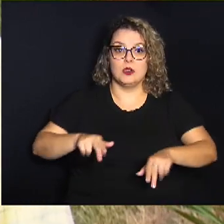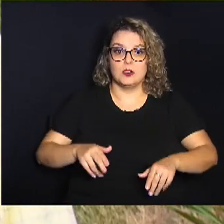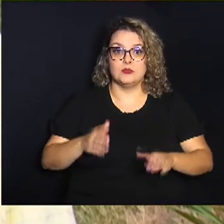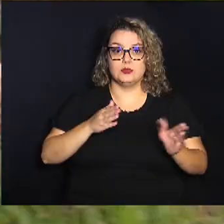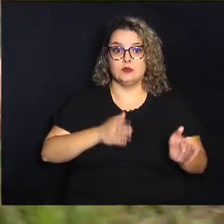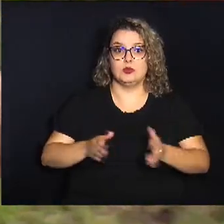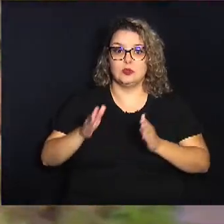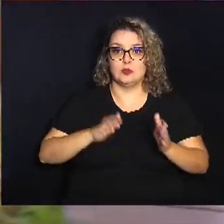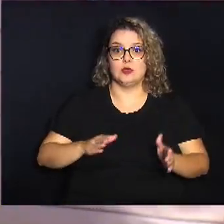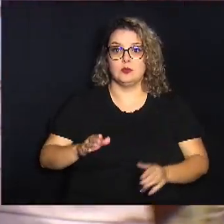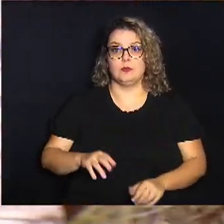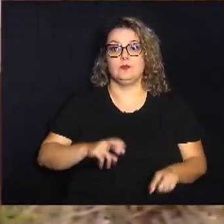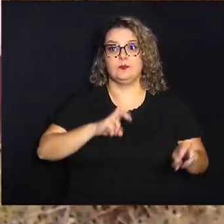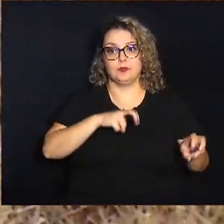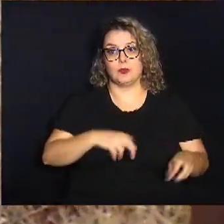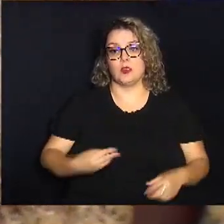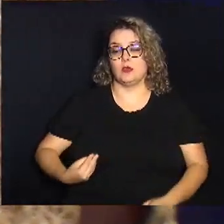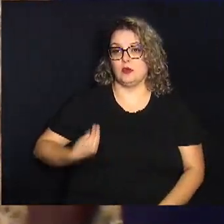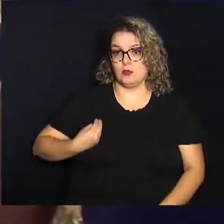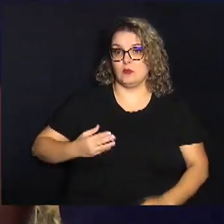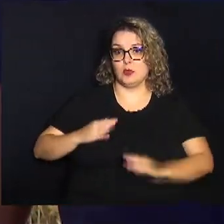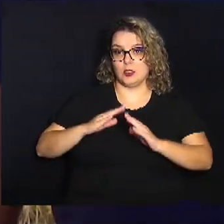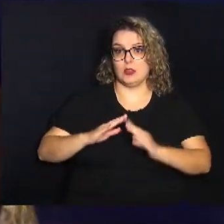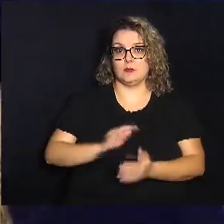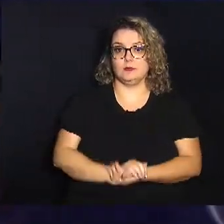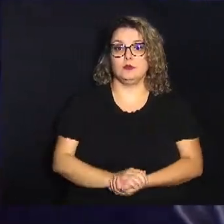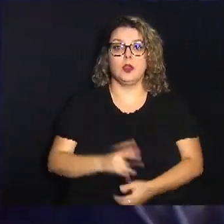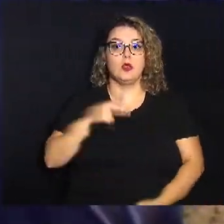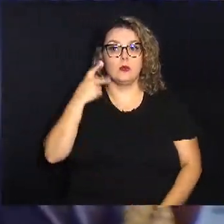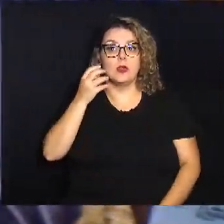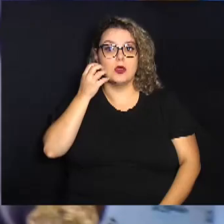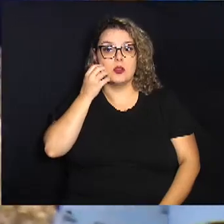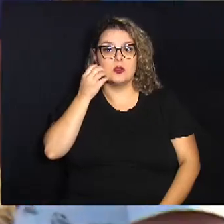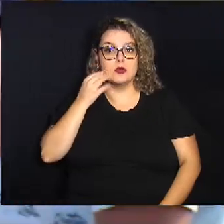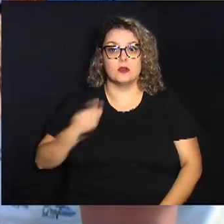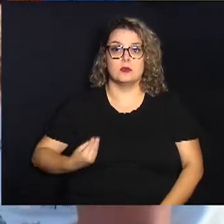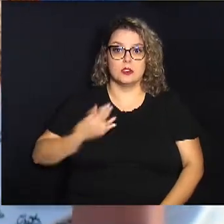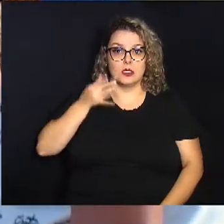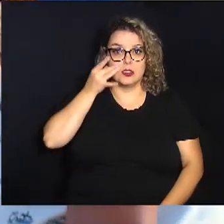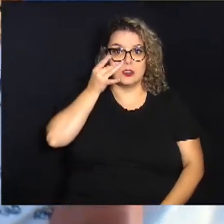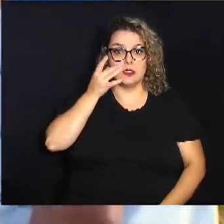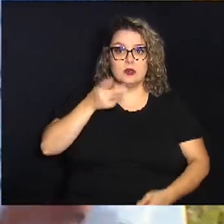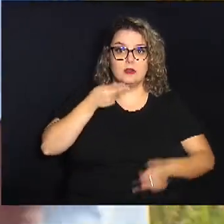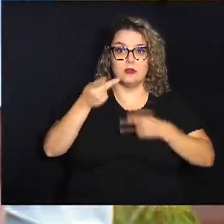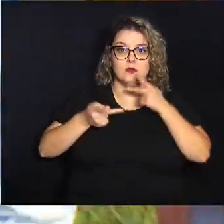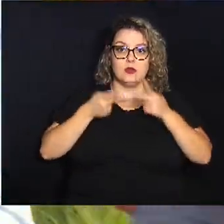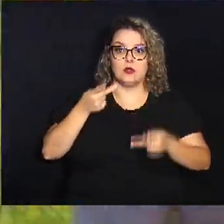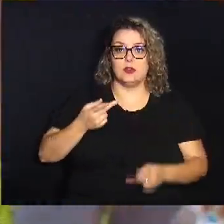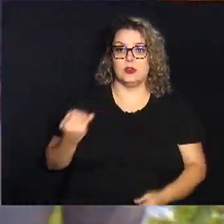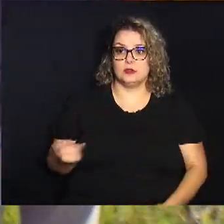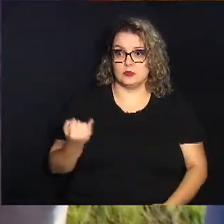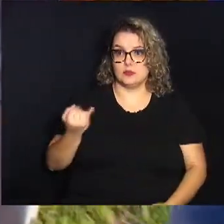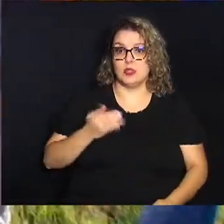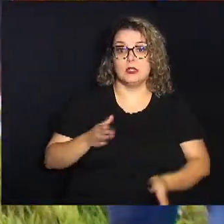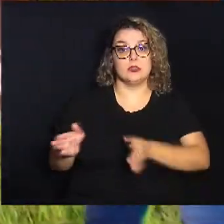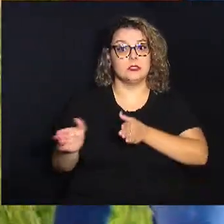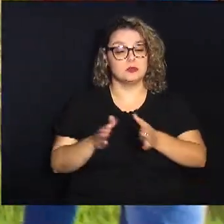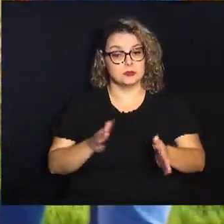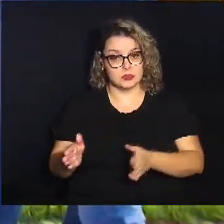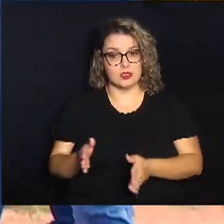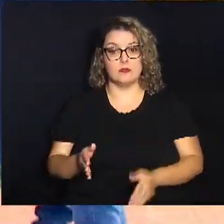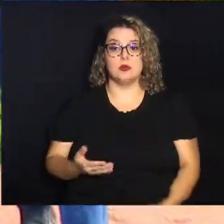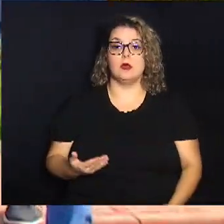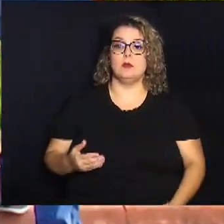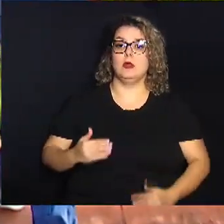que também moram por aqui. O parlamentar Igor Diego também esteve presente e falou da importância da acessibilidade para o